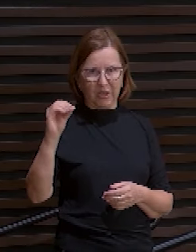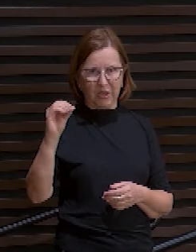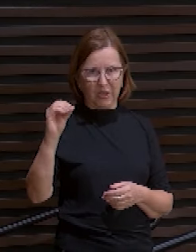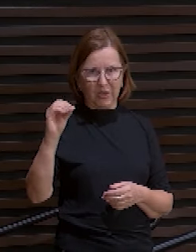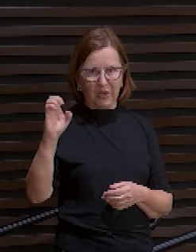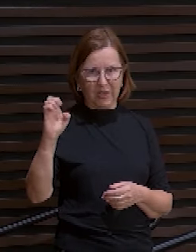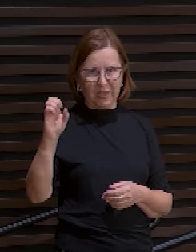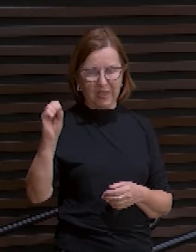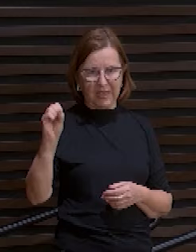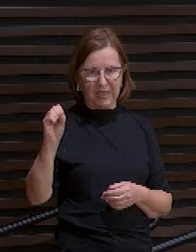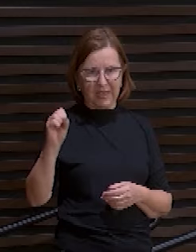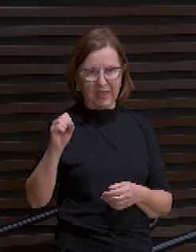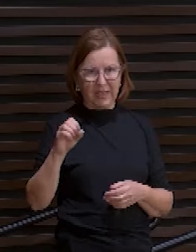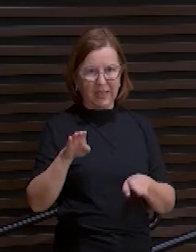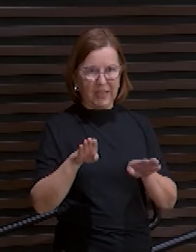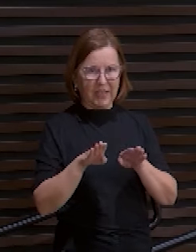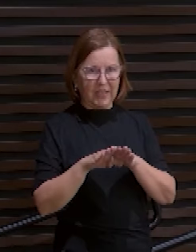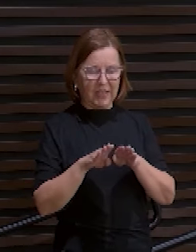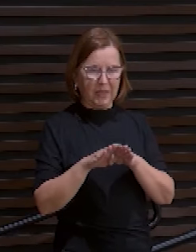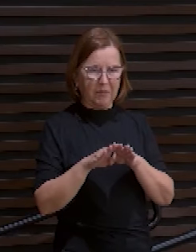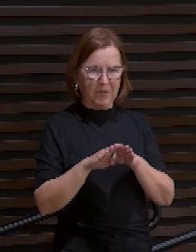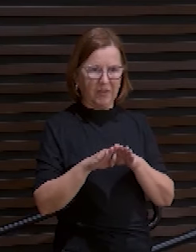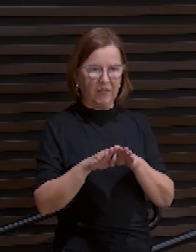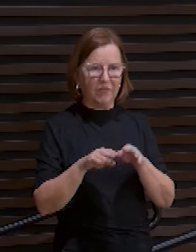é um letigio é uma